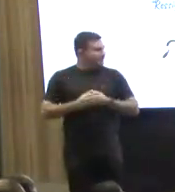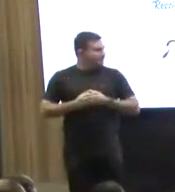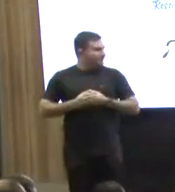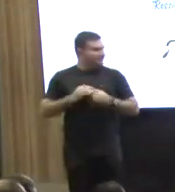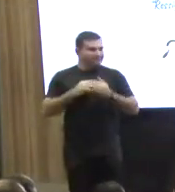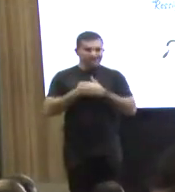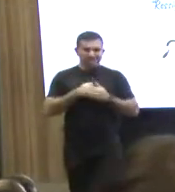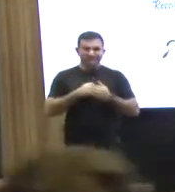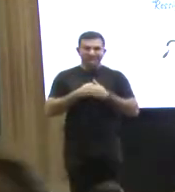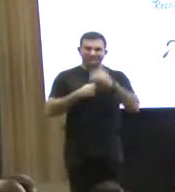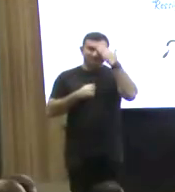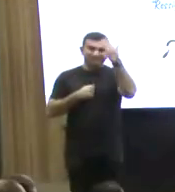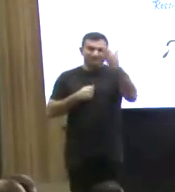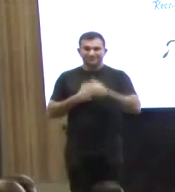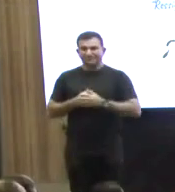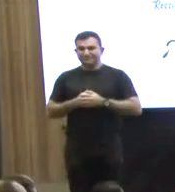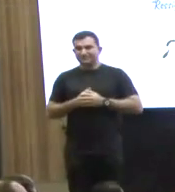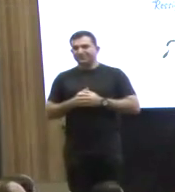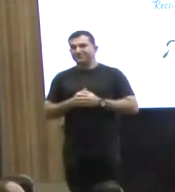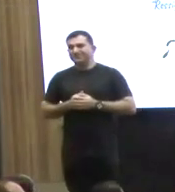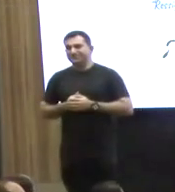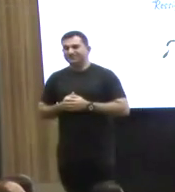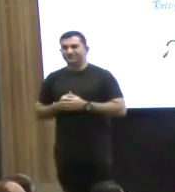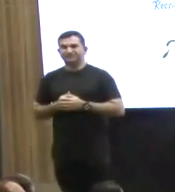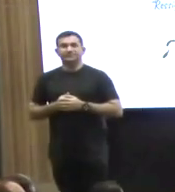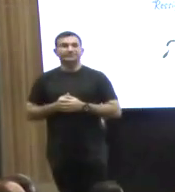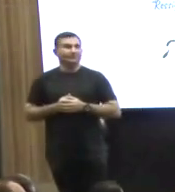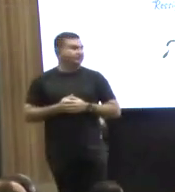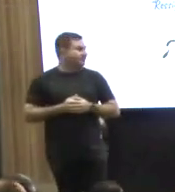Eu vi só o finalzinho do seu nome.